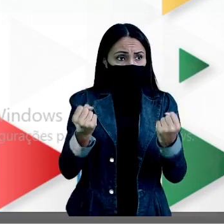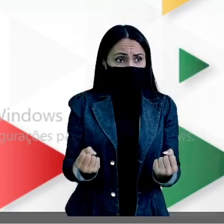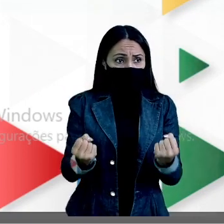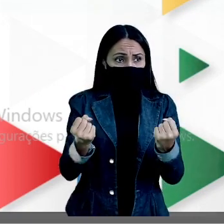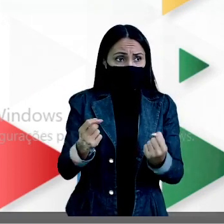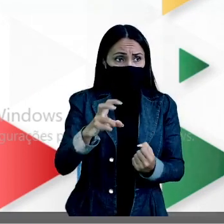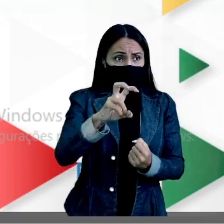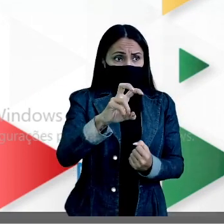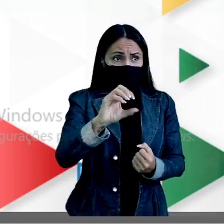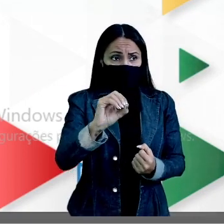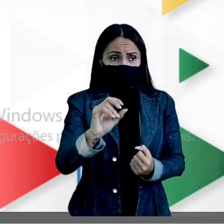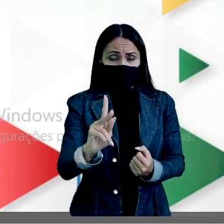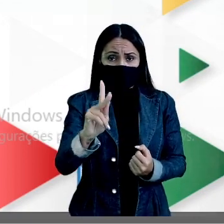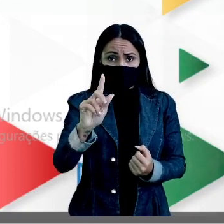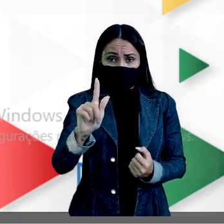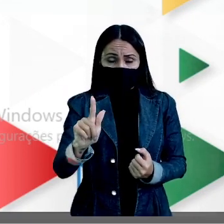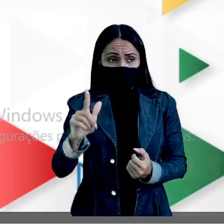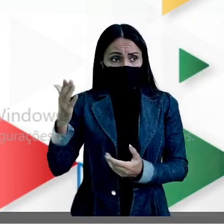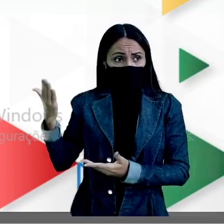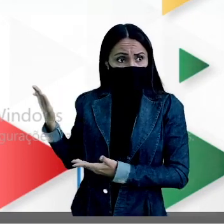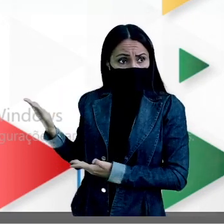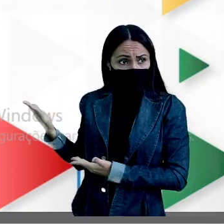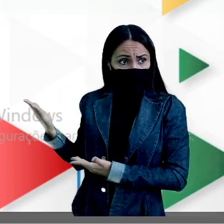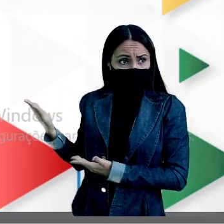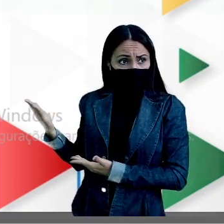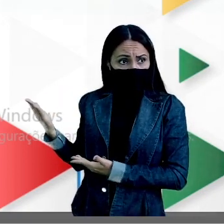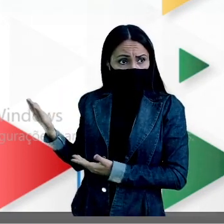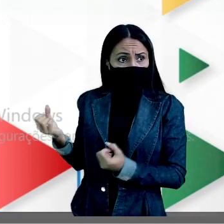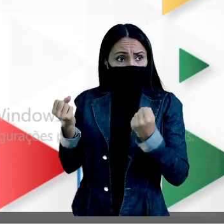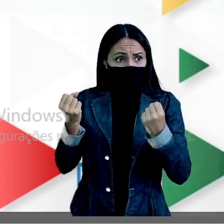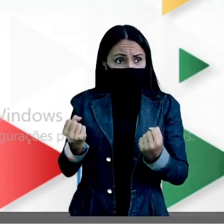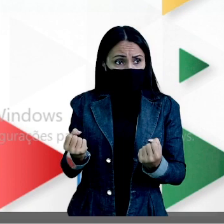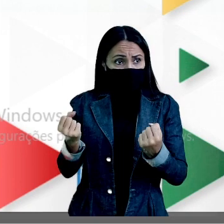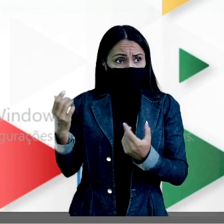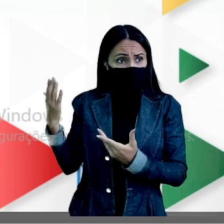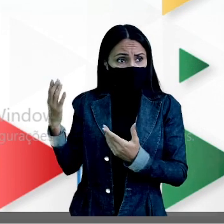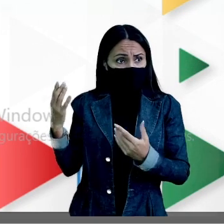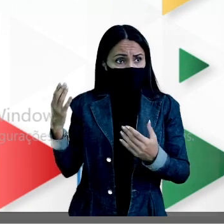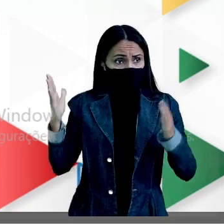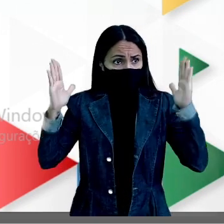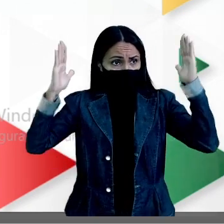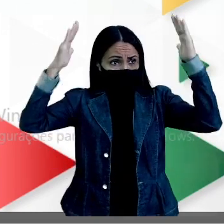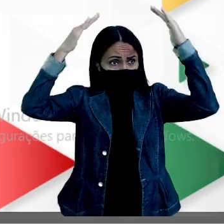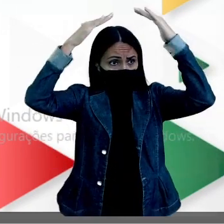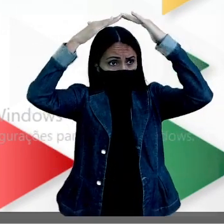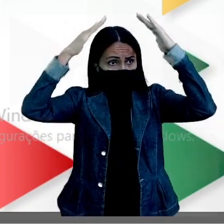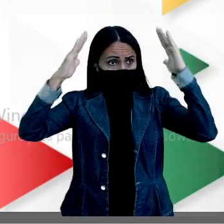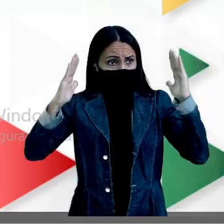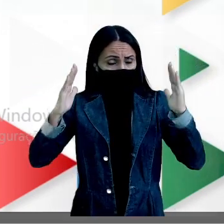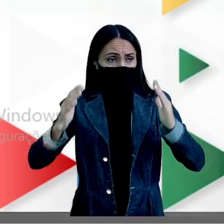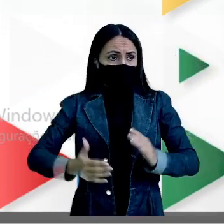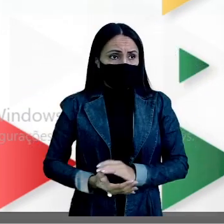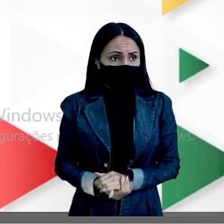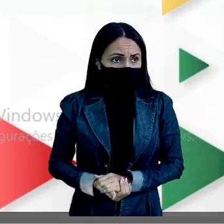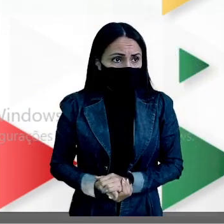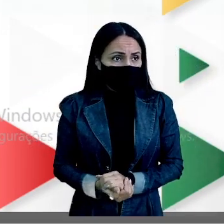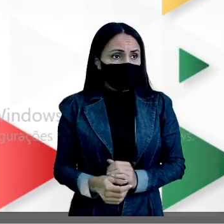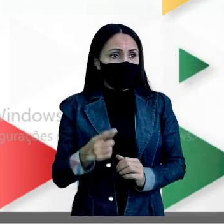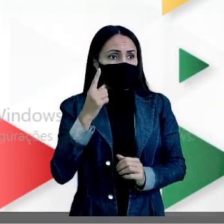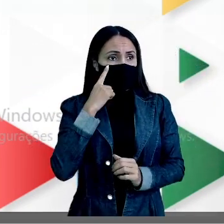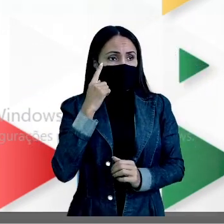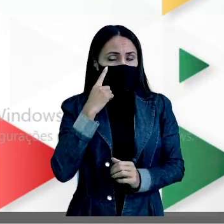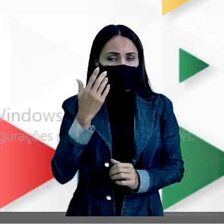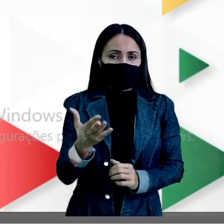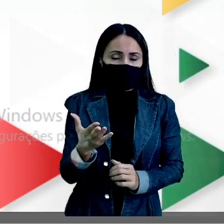Então tem que ter muita força nas pernas e frevo no pé para poder carregar um bichão desse. Outra coisa importante para observar que sempre